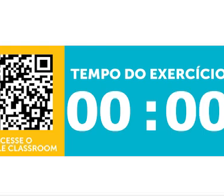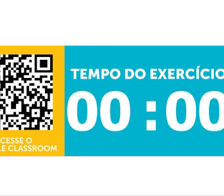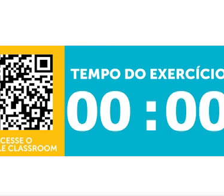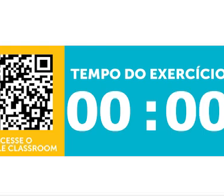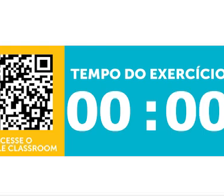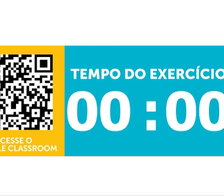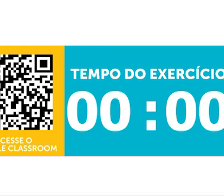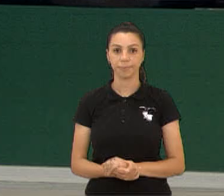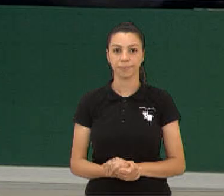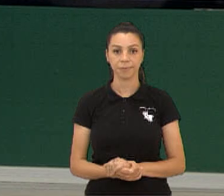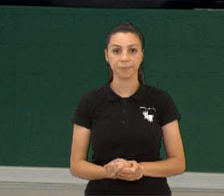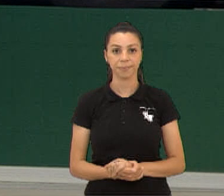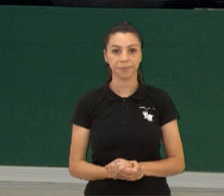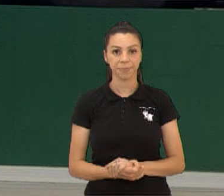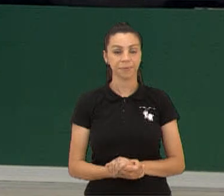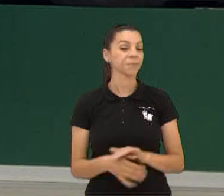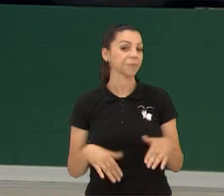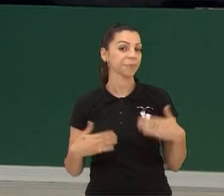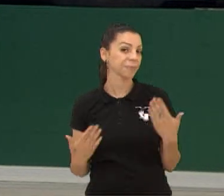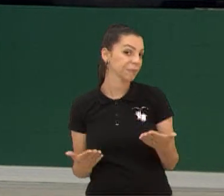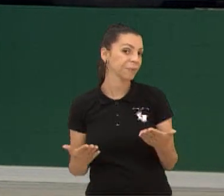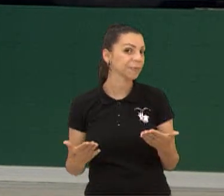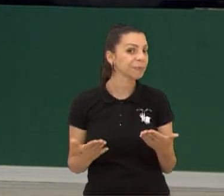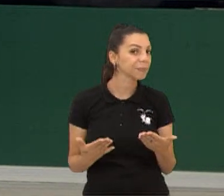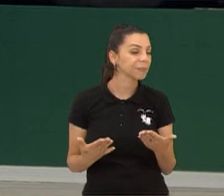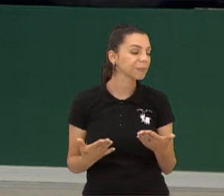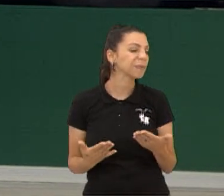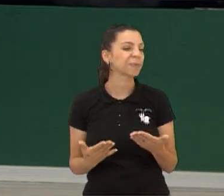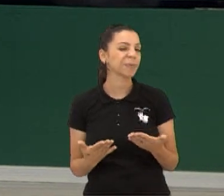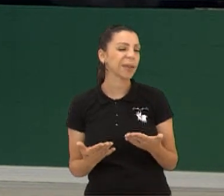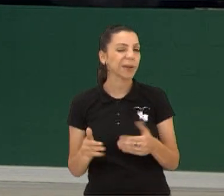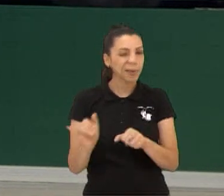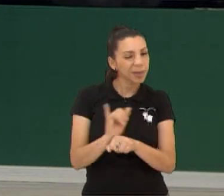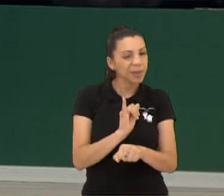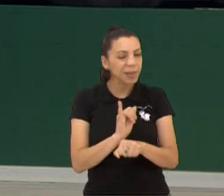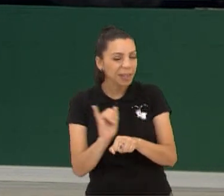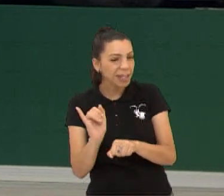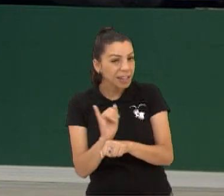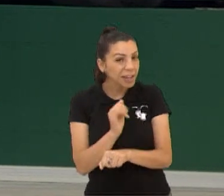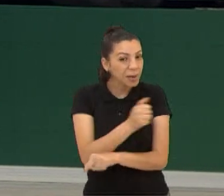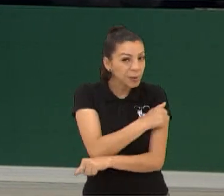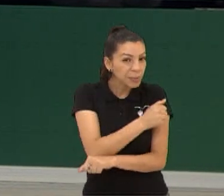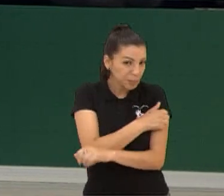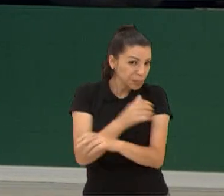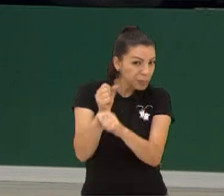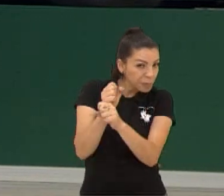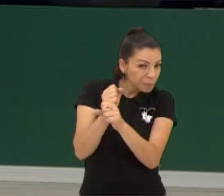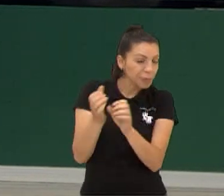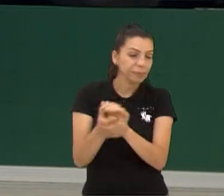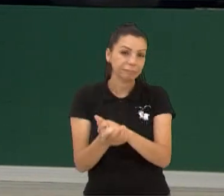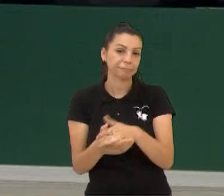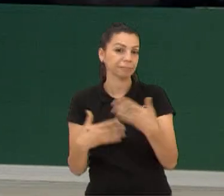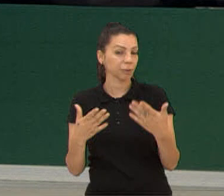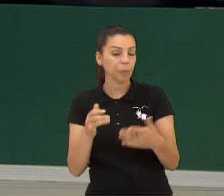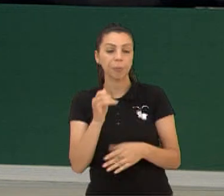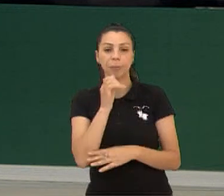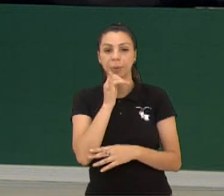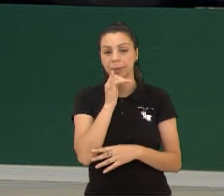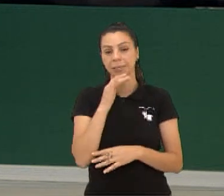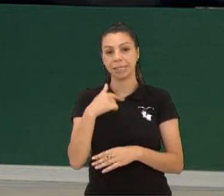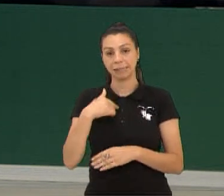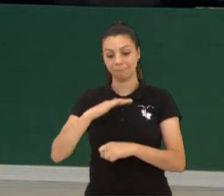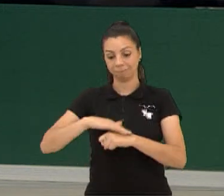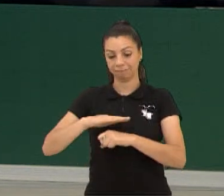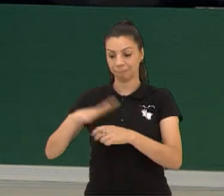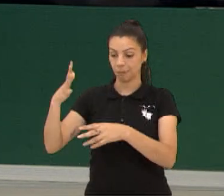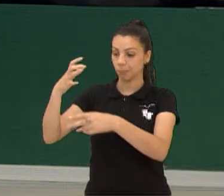E aí, alguém fez a estratégia de somar Será que se eu somar vai